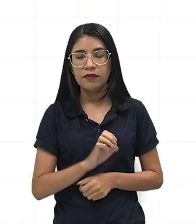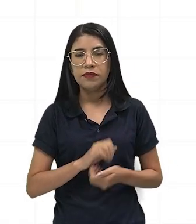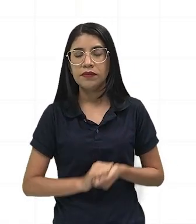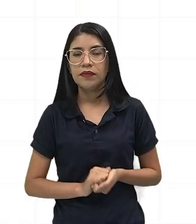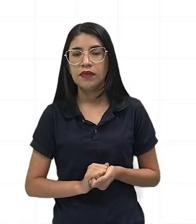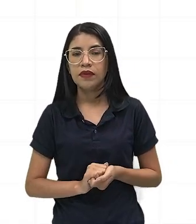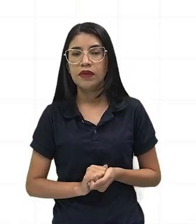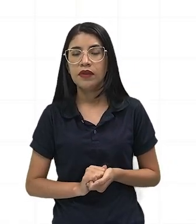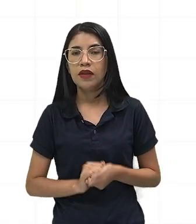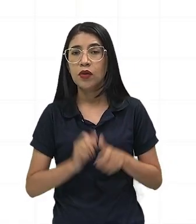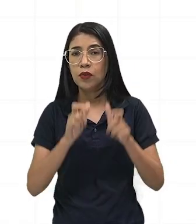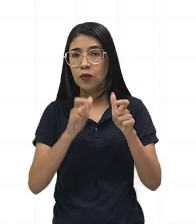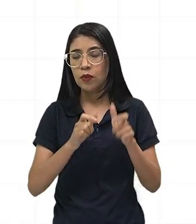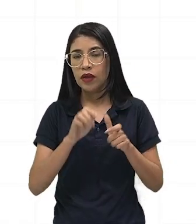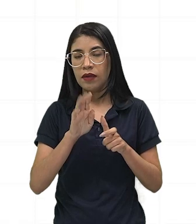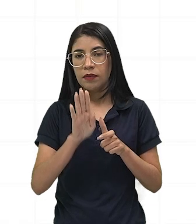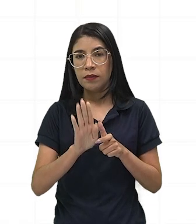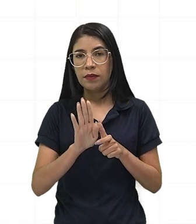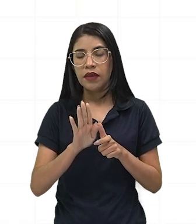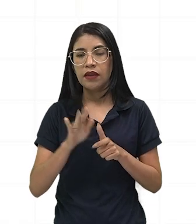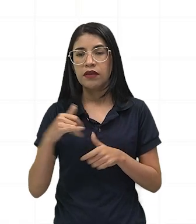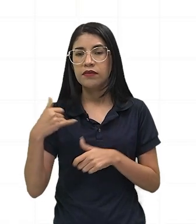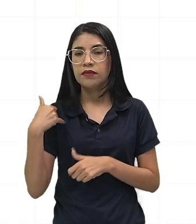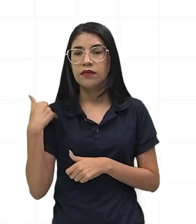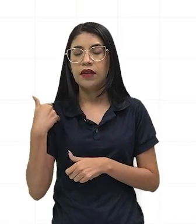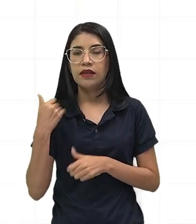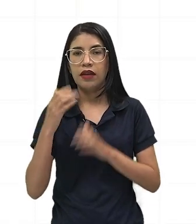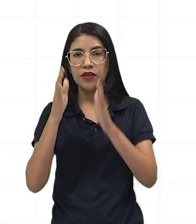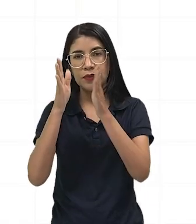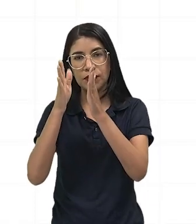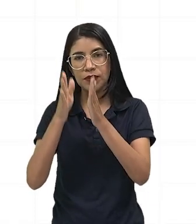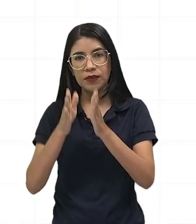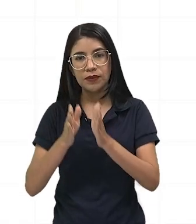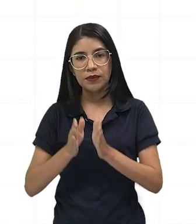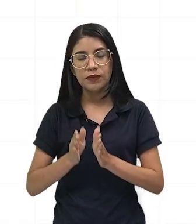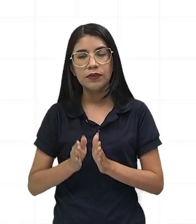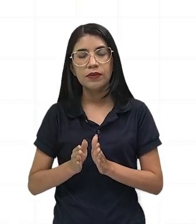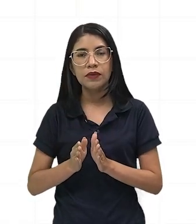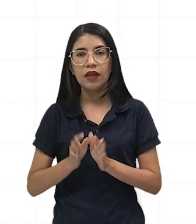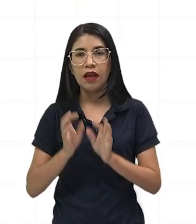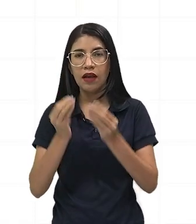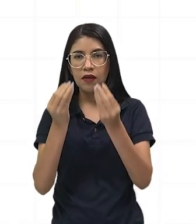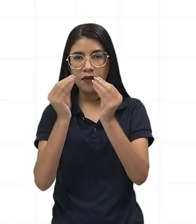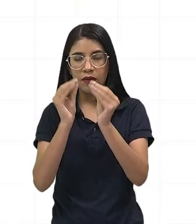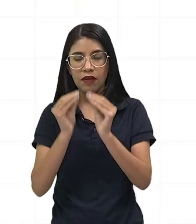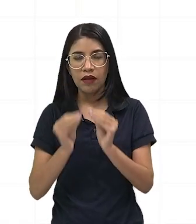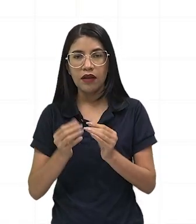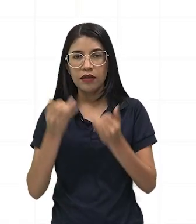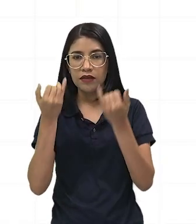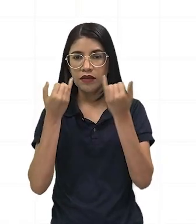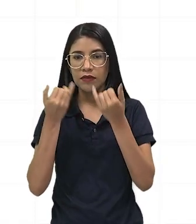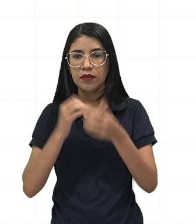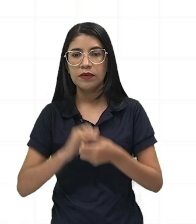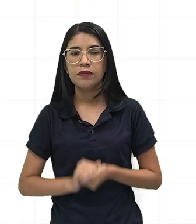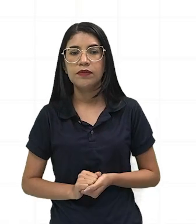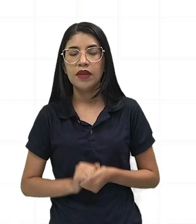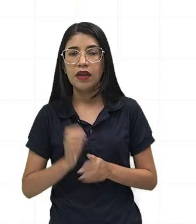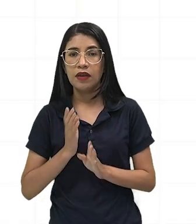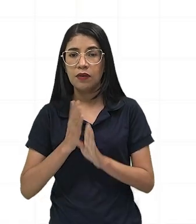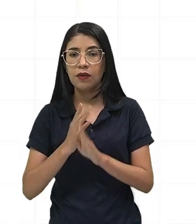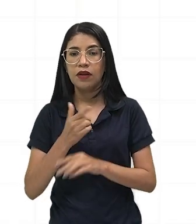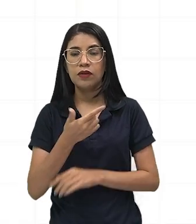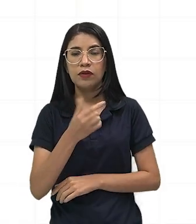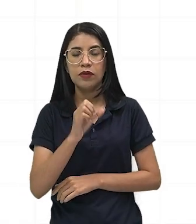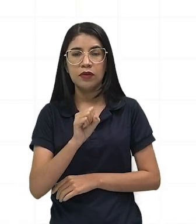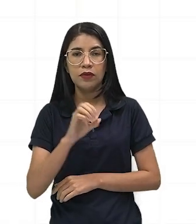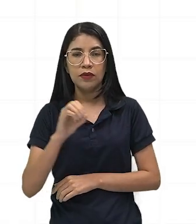Do bairro B. Então, do bairro B, ó, facilmente eu consigo 2.800.